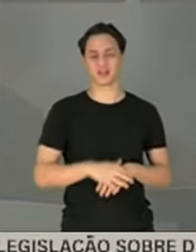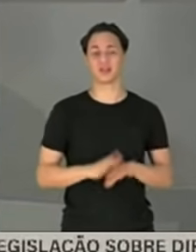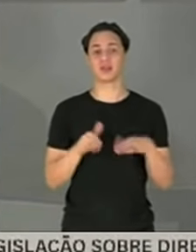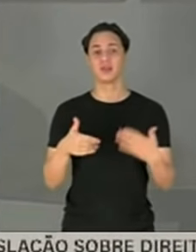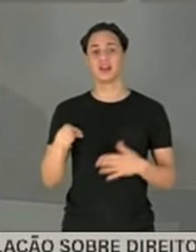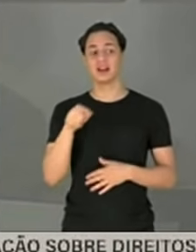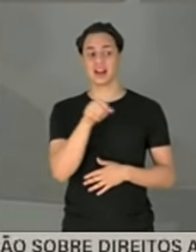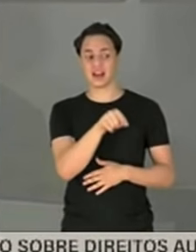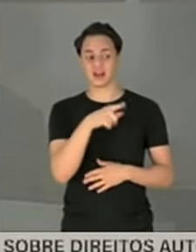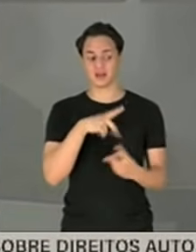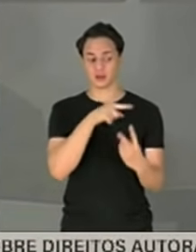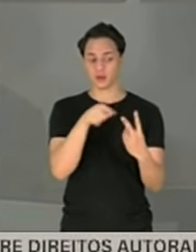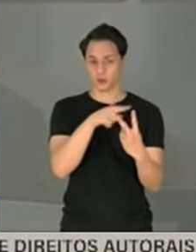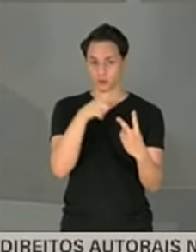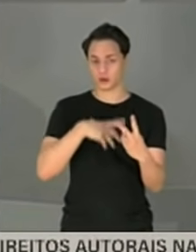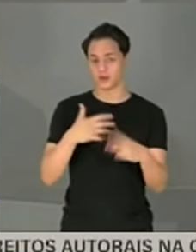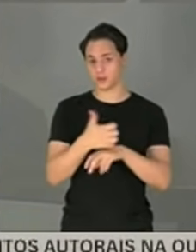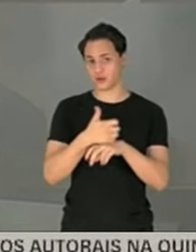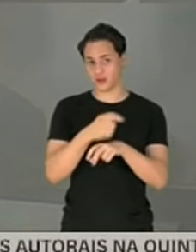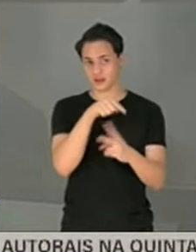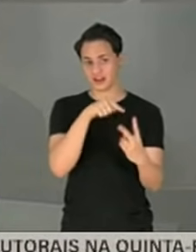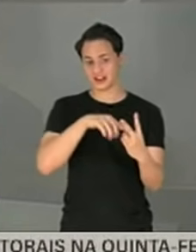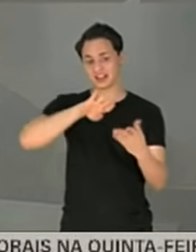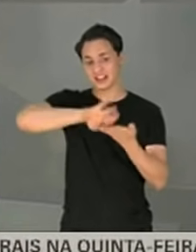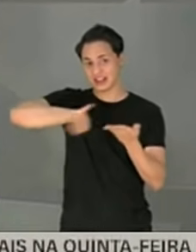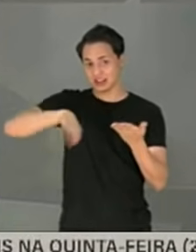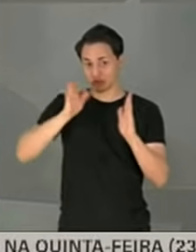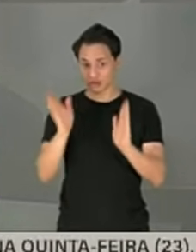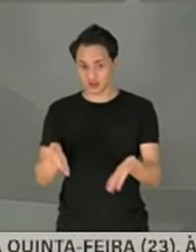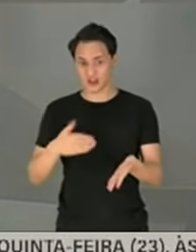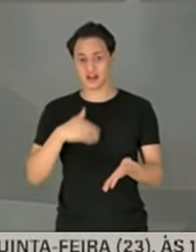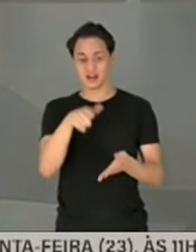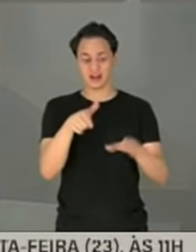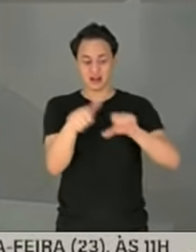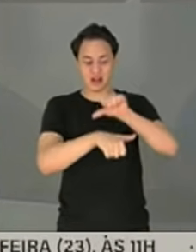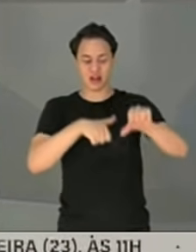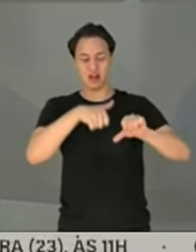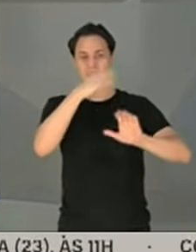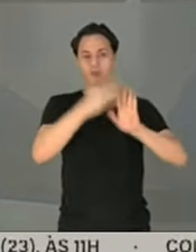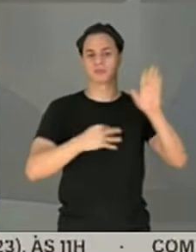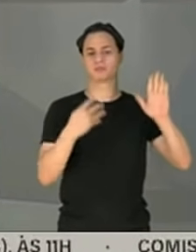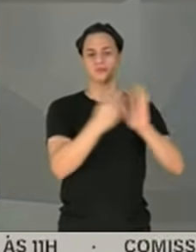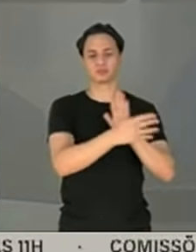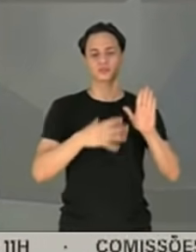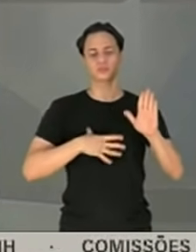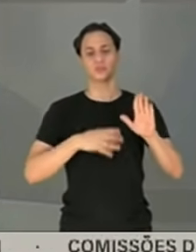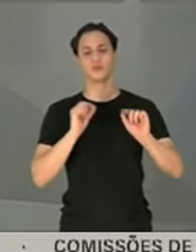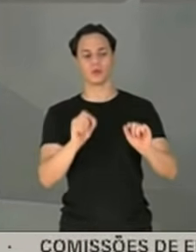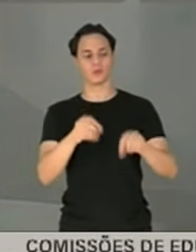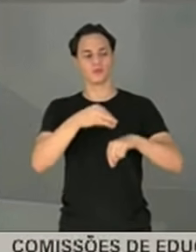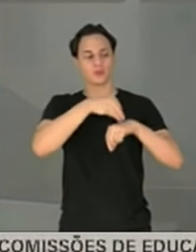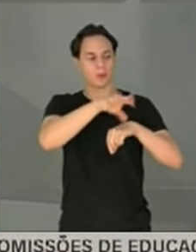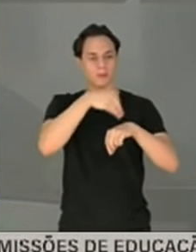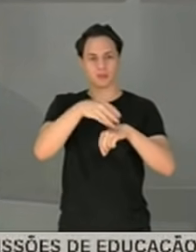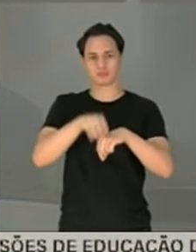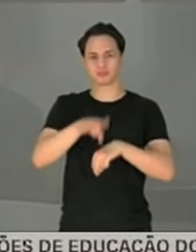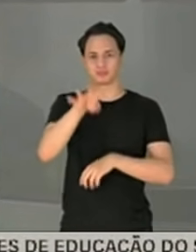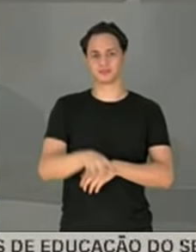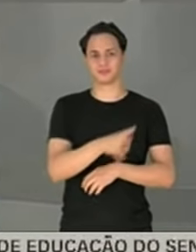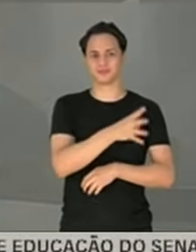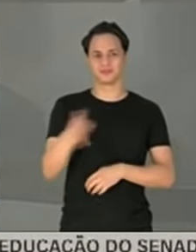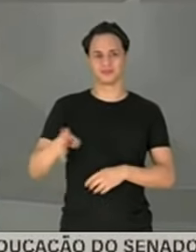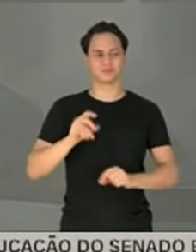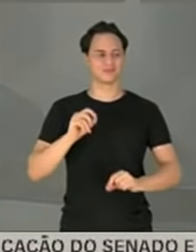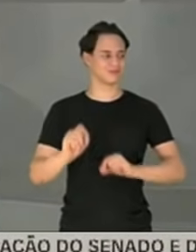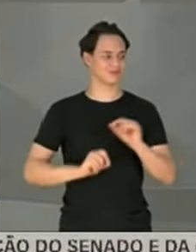já desligados, passaram a acessar e editar o referido arquivo, culminando no compartilhamento da planilha com a advogada